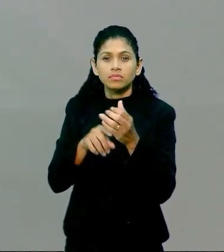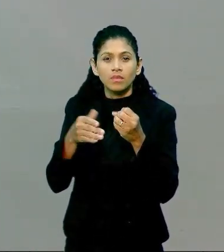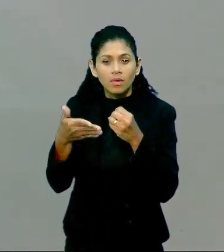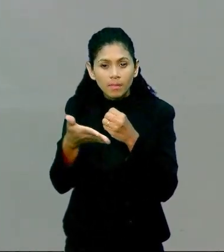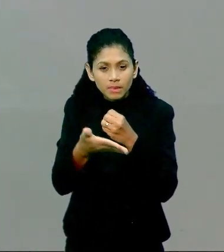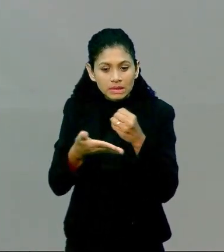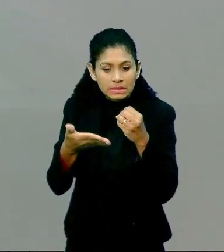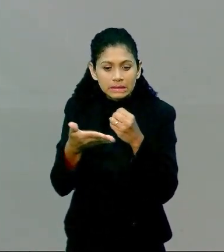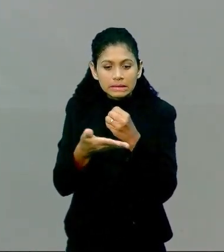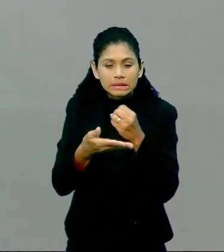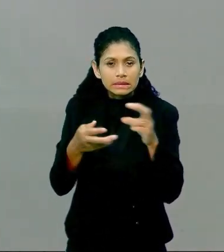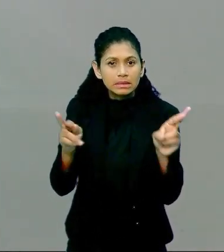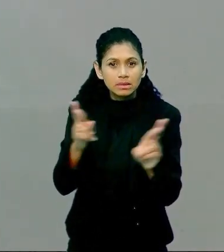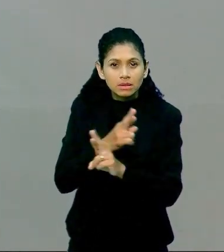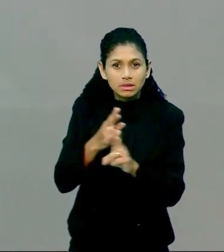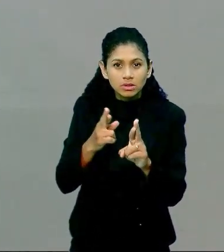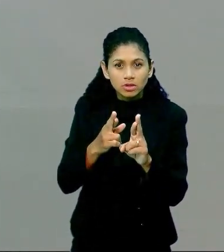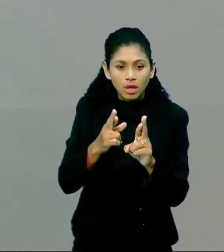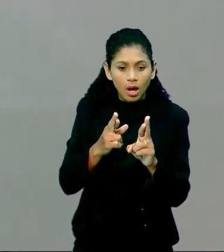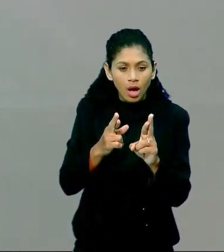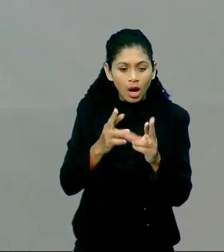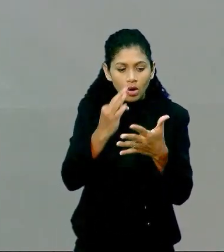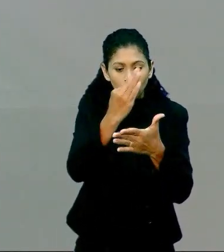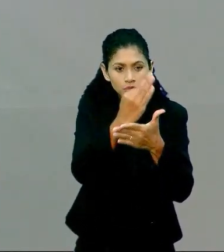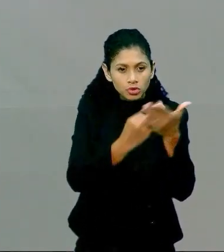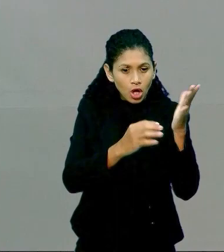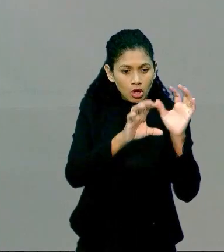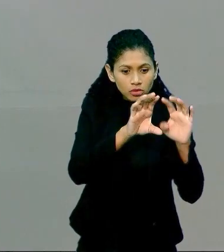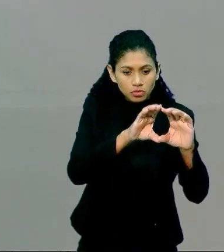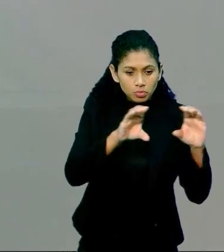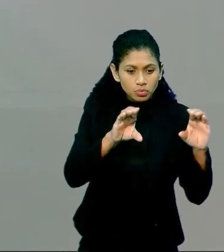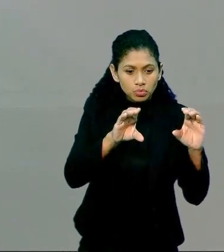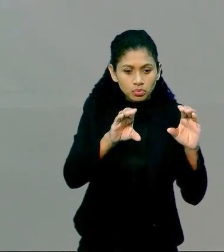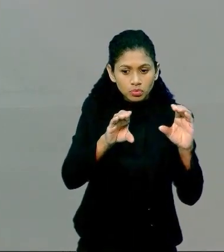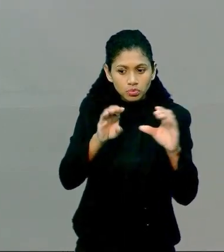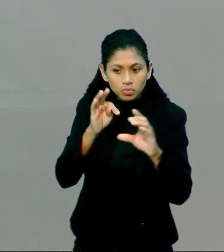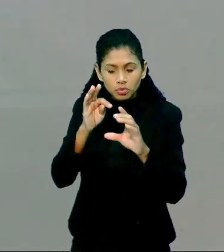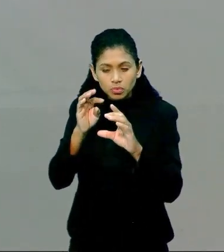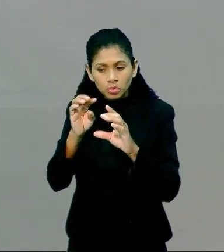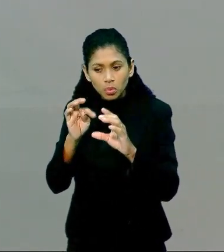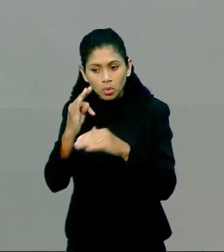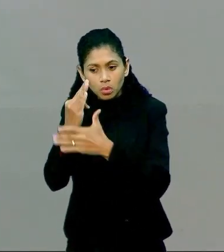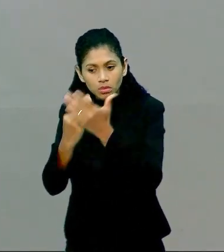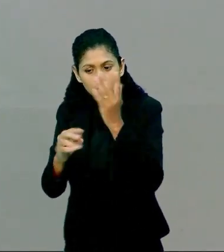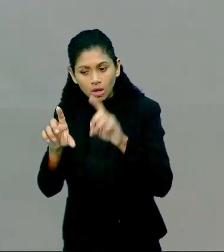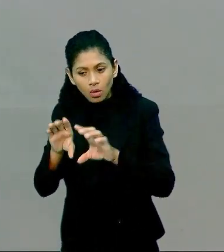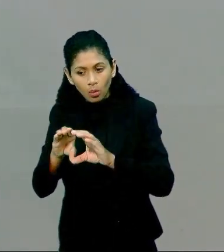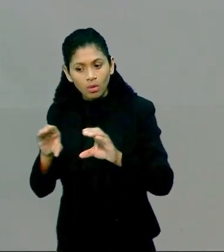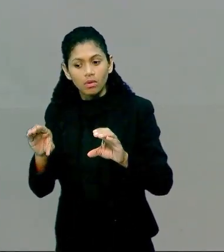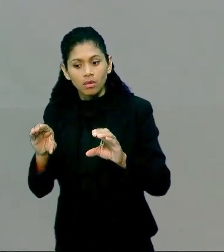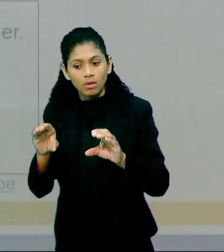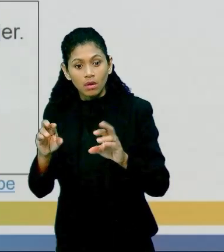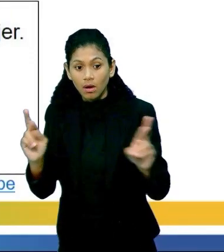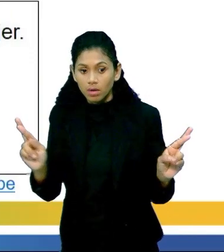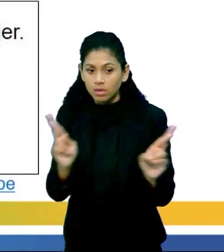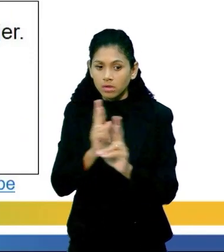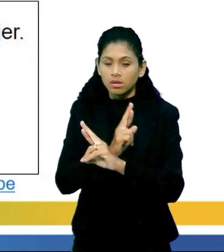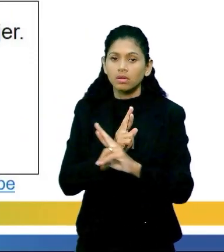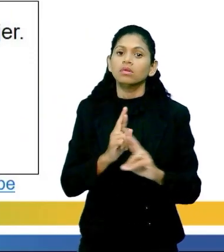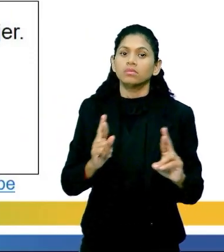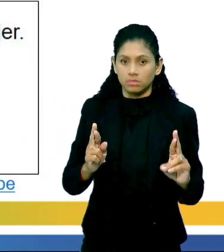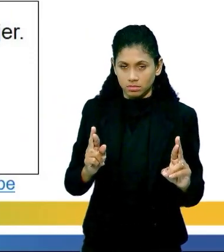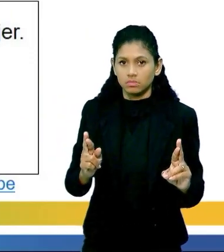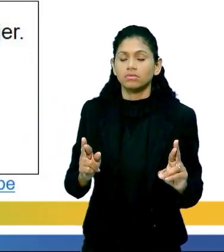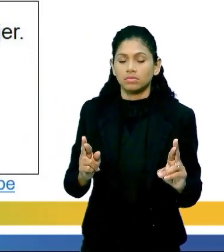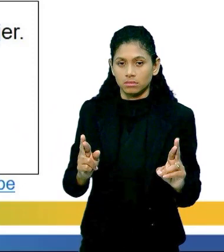as relações entre as partes do texto e você vai chegar em uma conclusão, né? Conclusão é essa lógica. É isso que